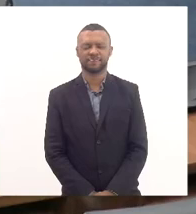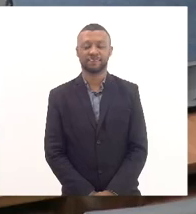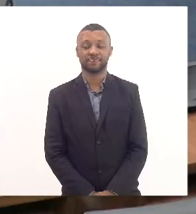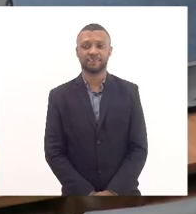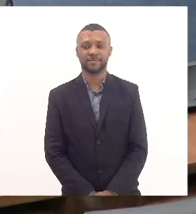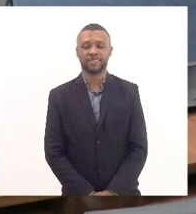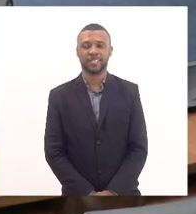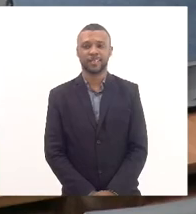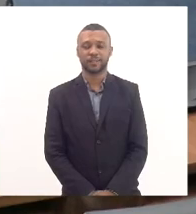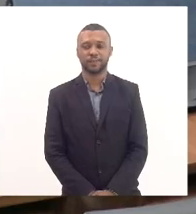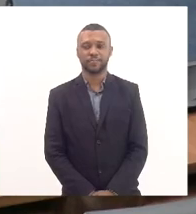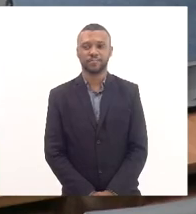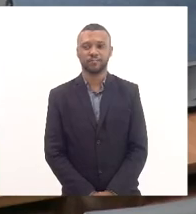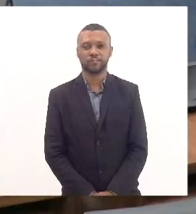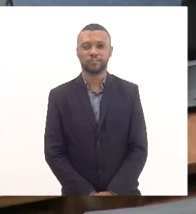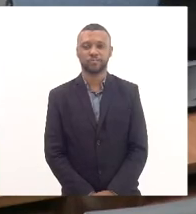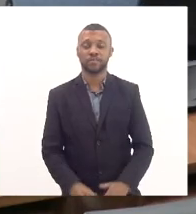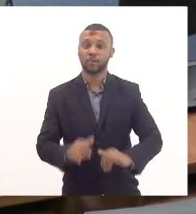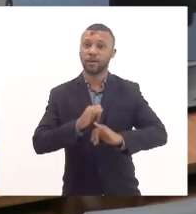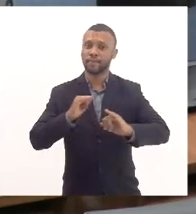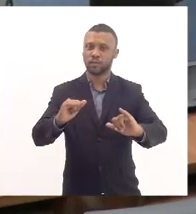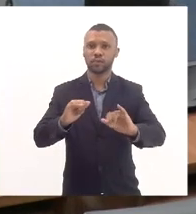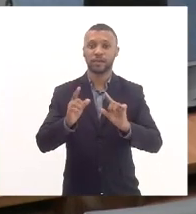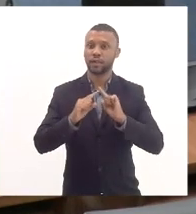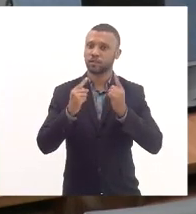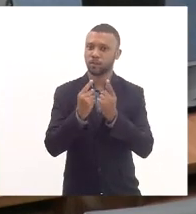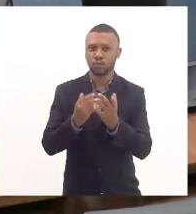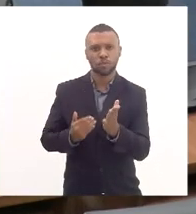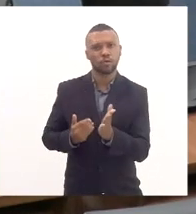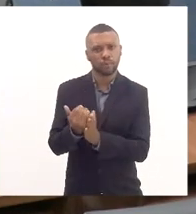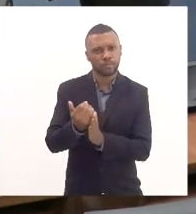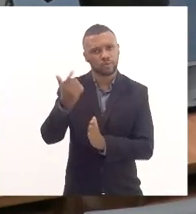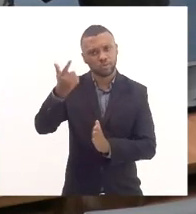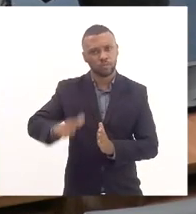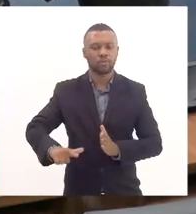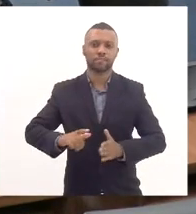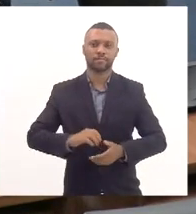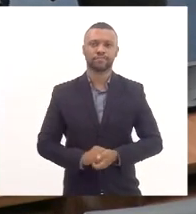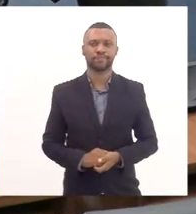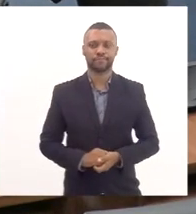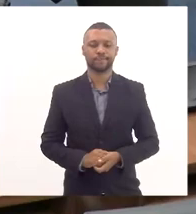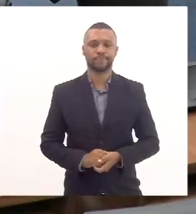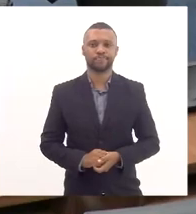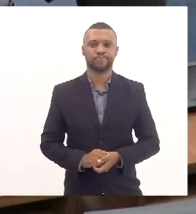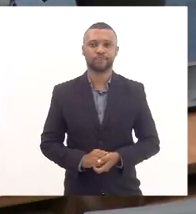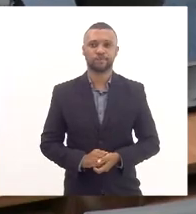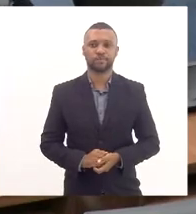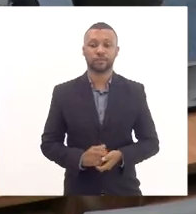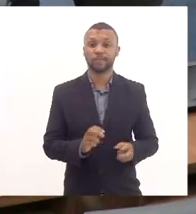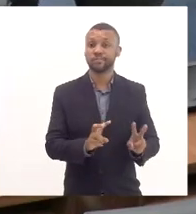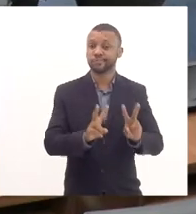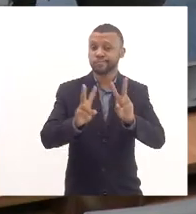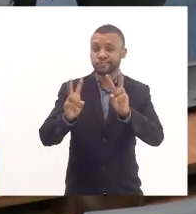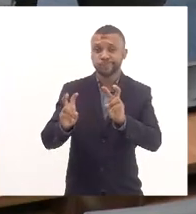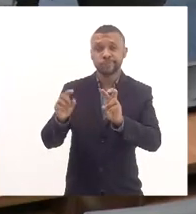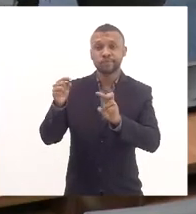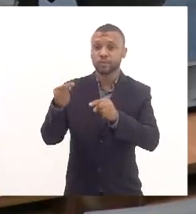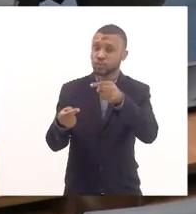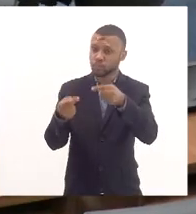presidente está aberta a sessão passa-se a